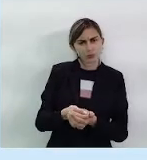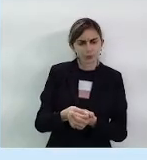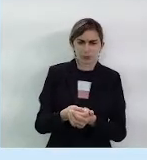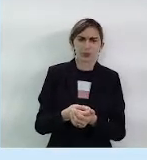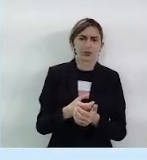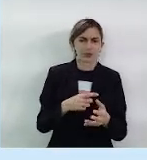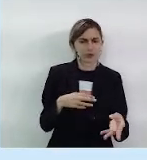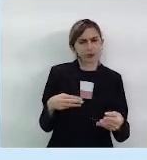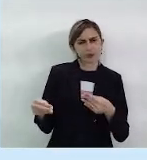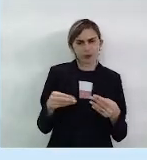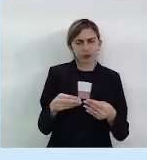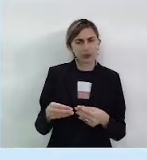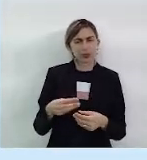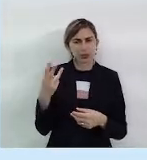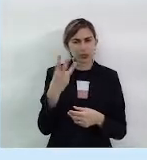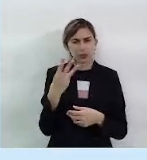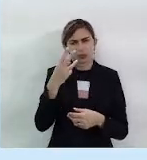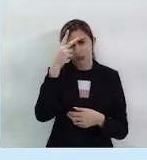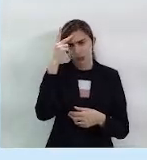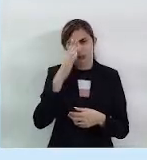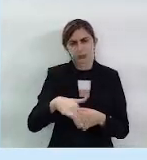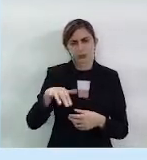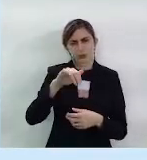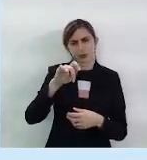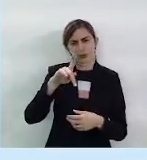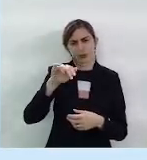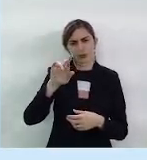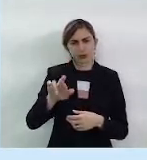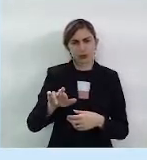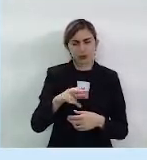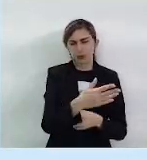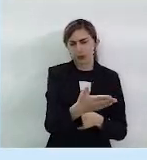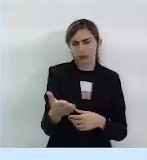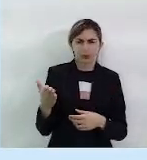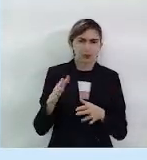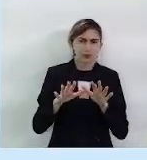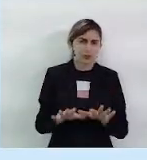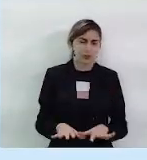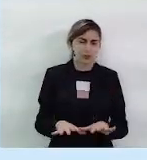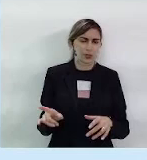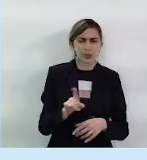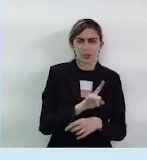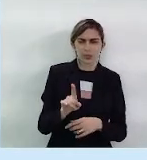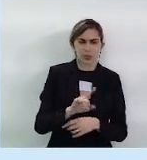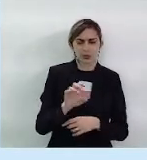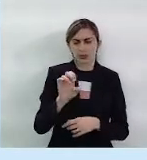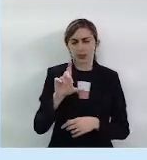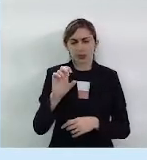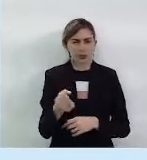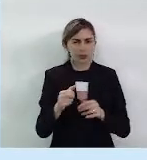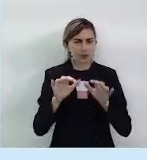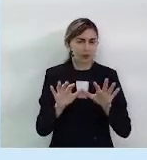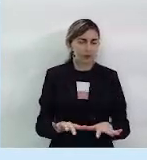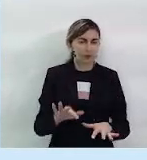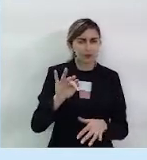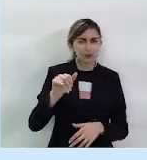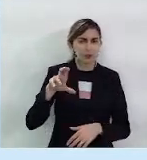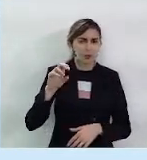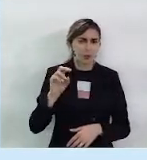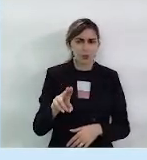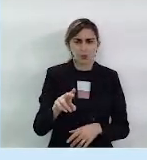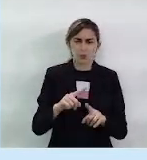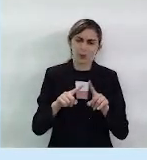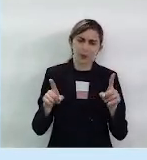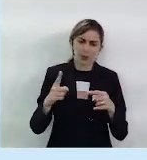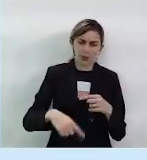ser flexionado na terceira pessoa do plural. Eles ficaram e não eles ficou. Ah, professora,